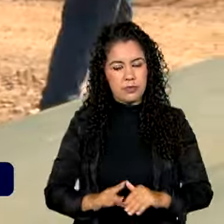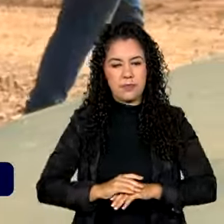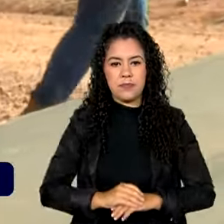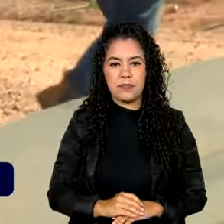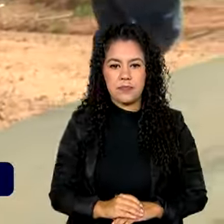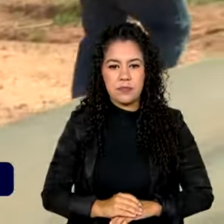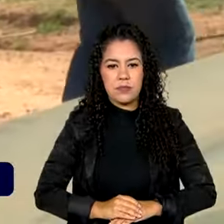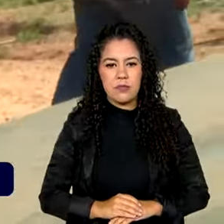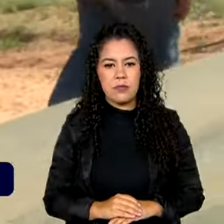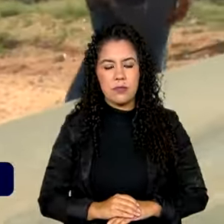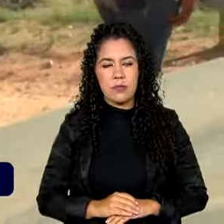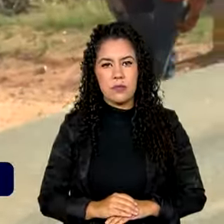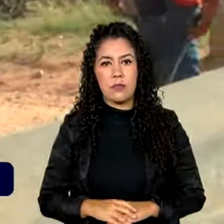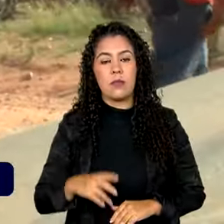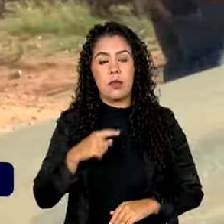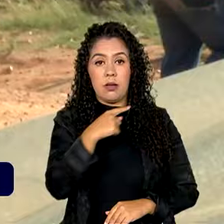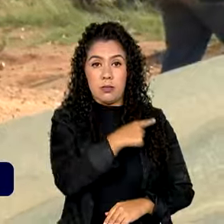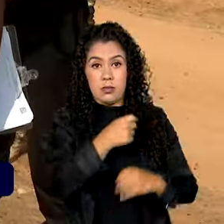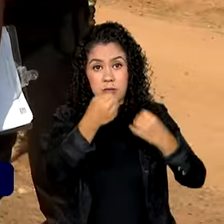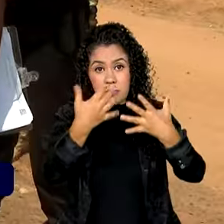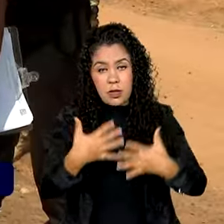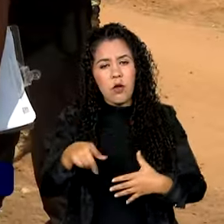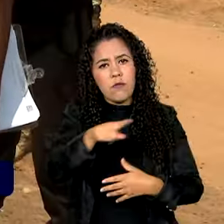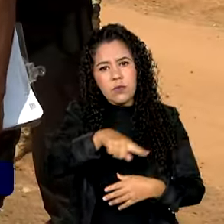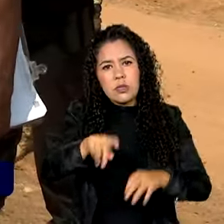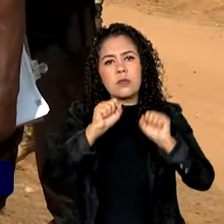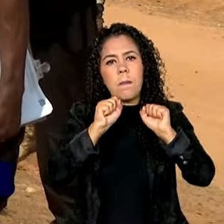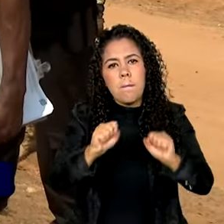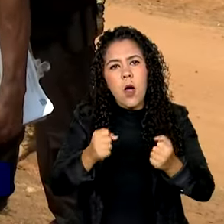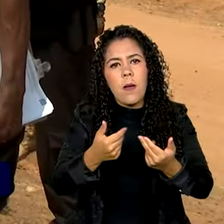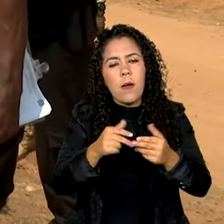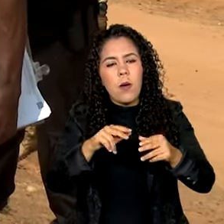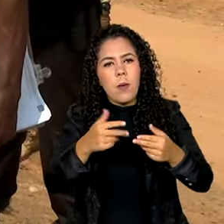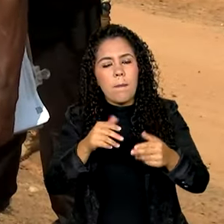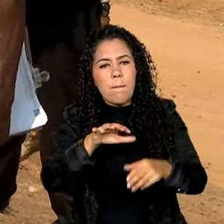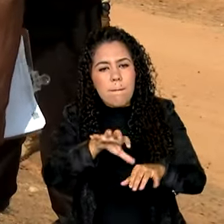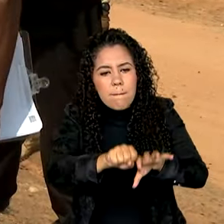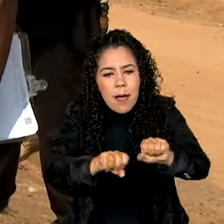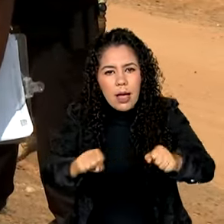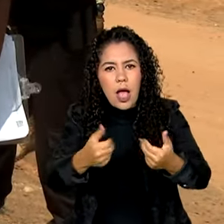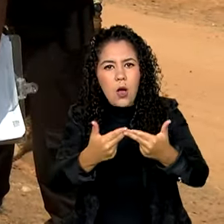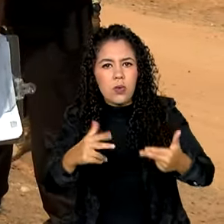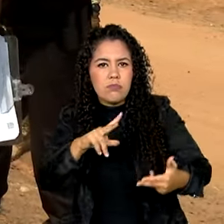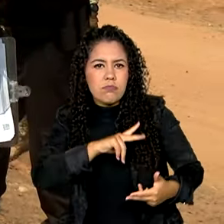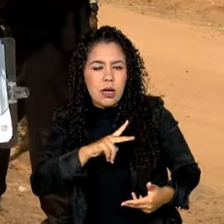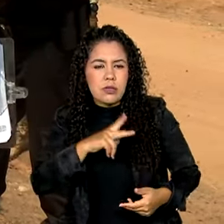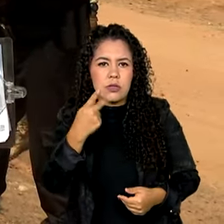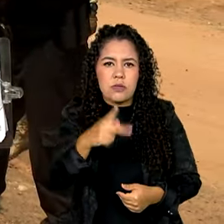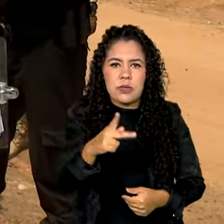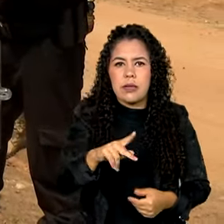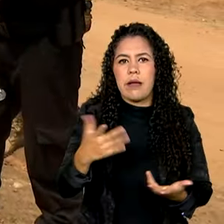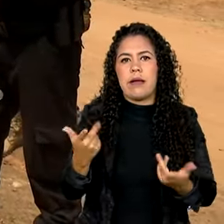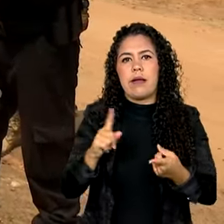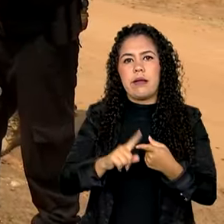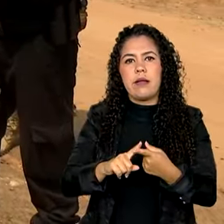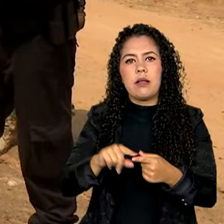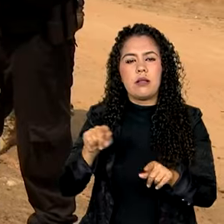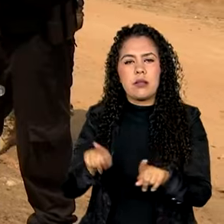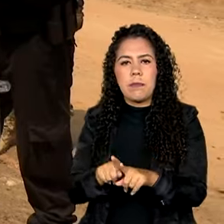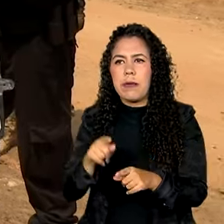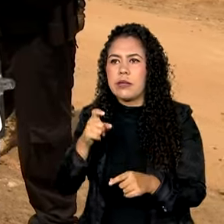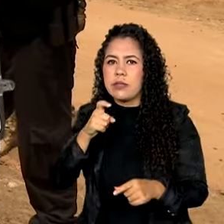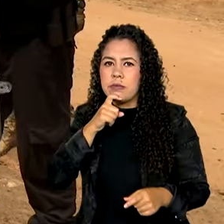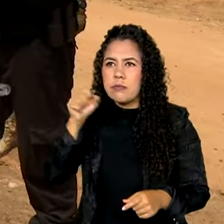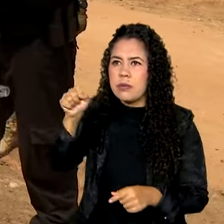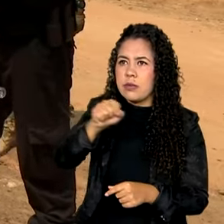Vocês podem tirar todos os pertences de vocês, entendeu? Tudo que vocês têm, pessoal, gado, tem que mais fungado, tudo que vocês